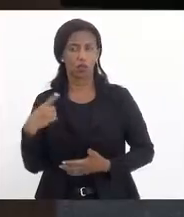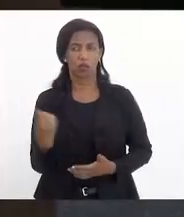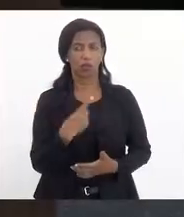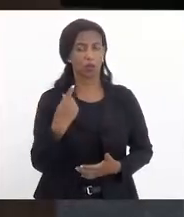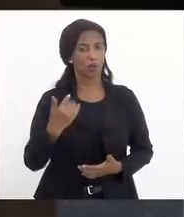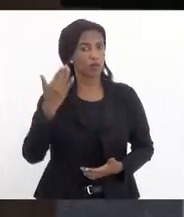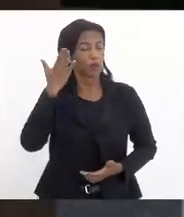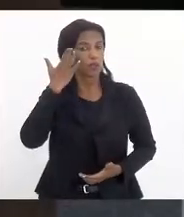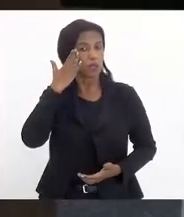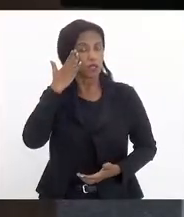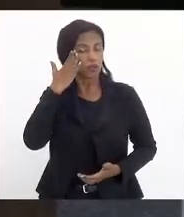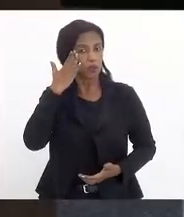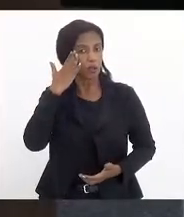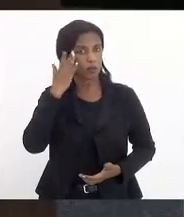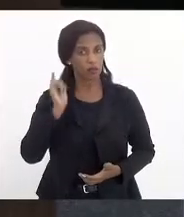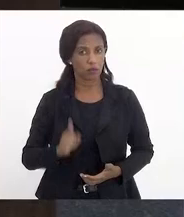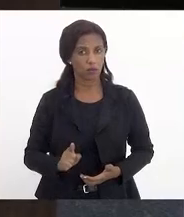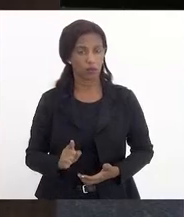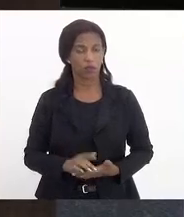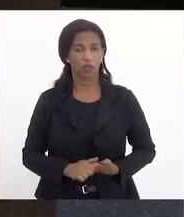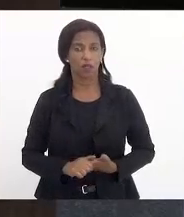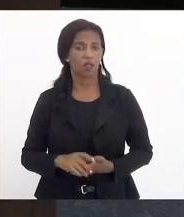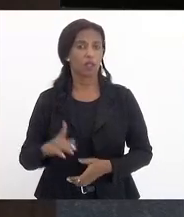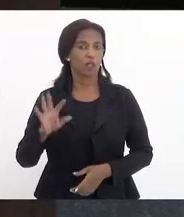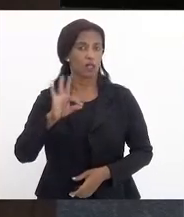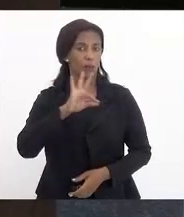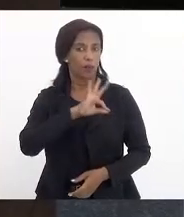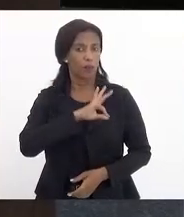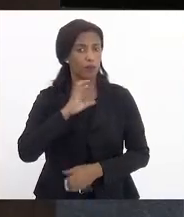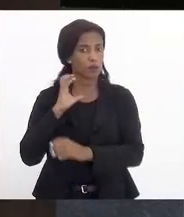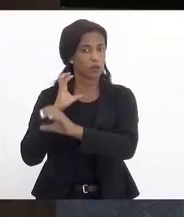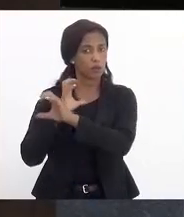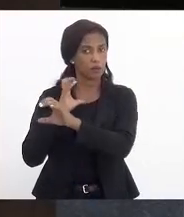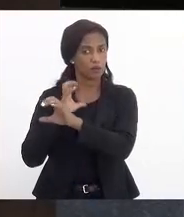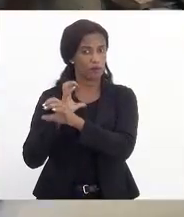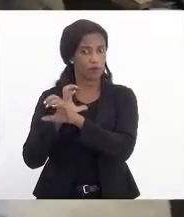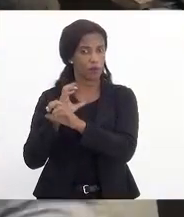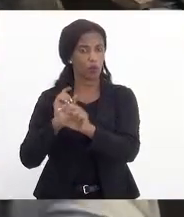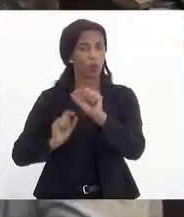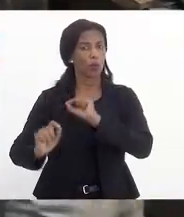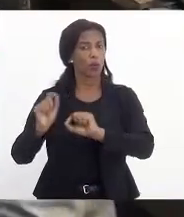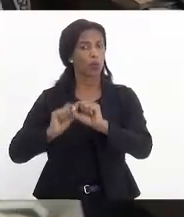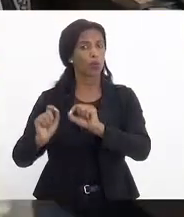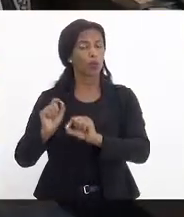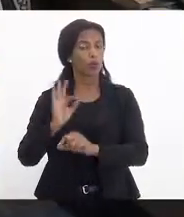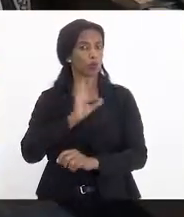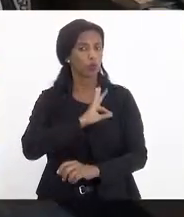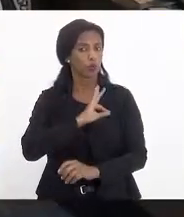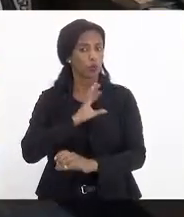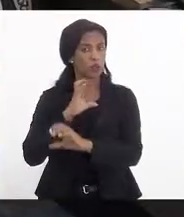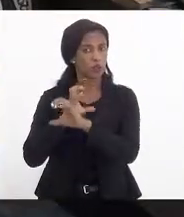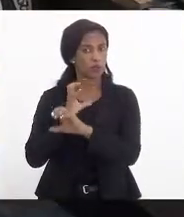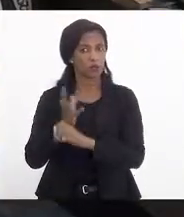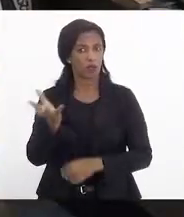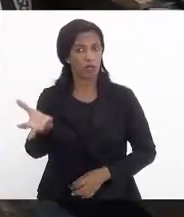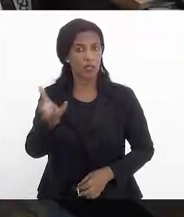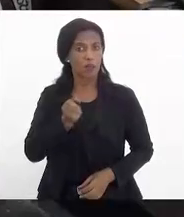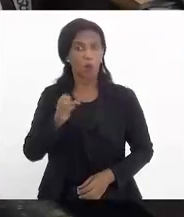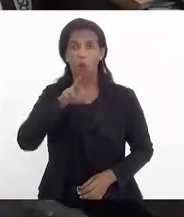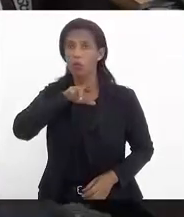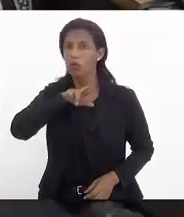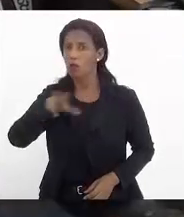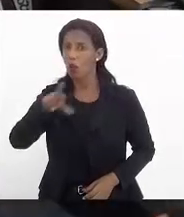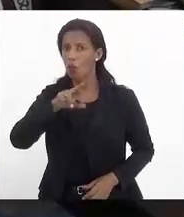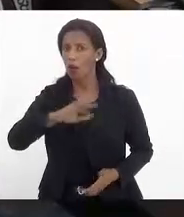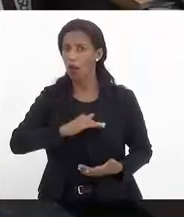fizemos um entendimento que na questão da Polícia Civil, o que os policiais civis haviam recebido não era